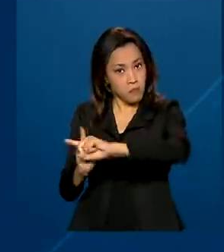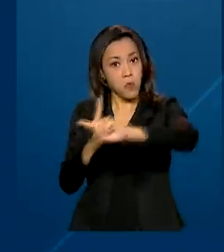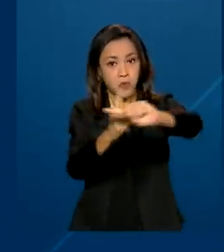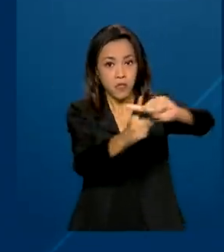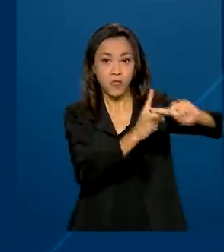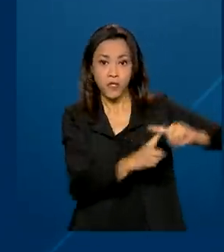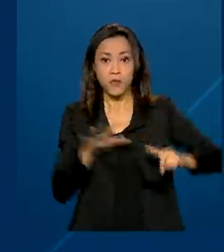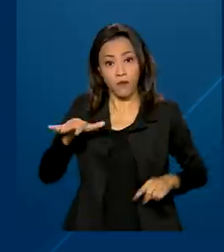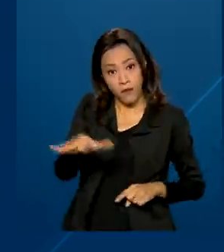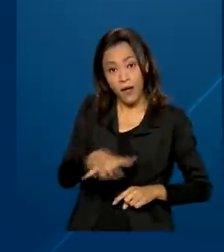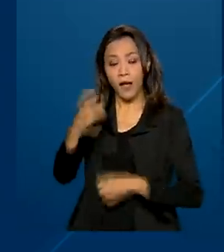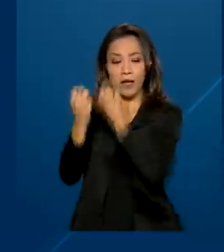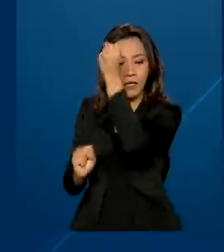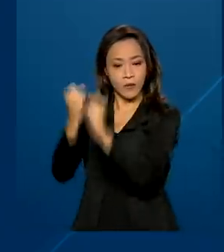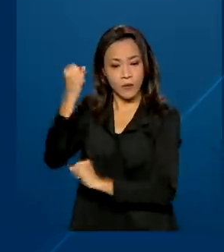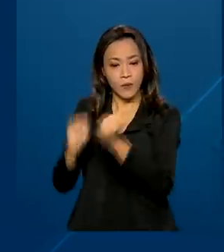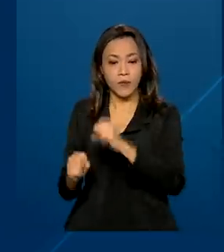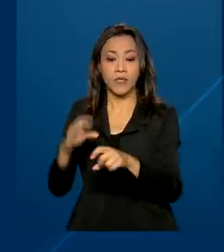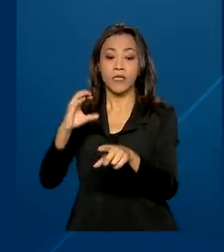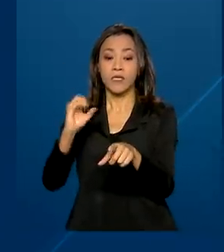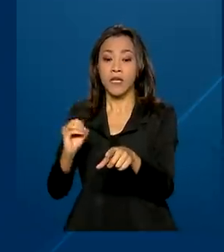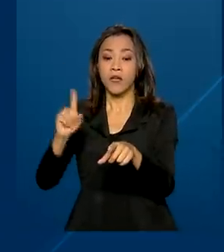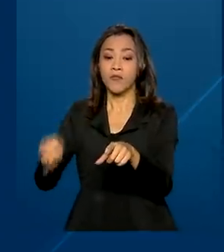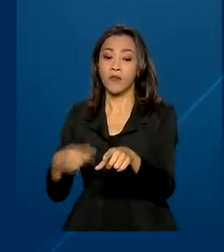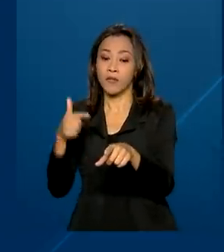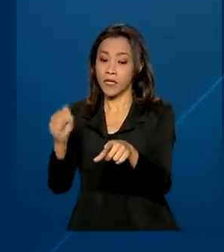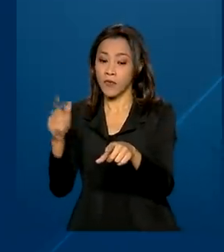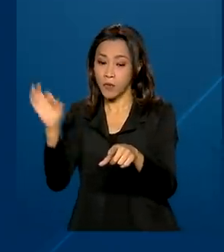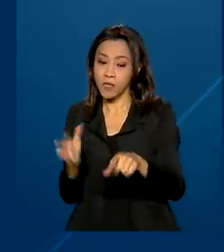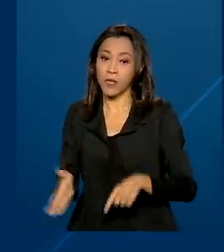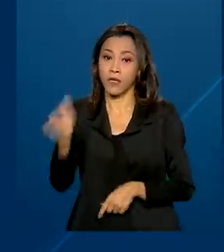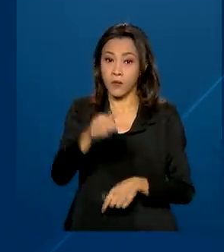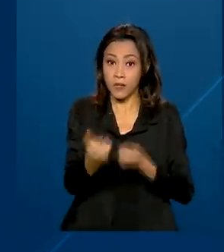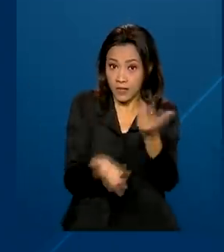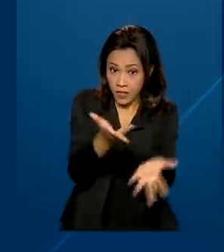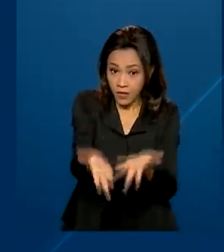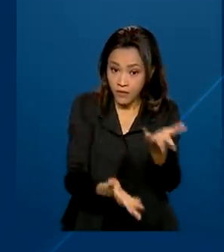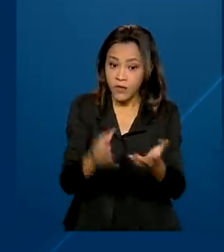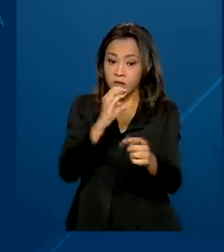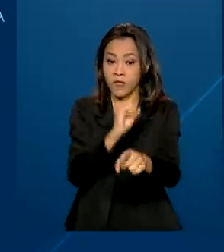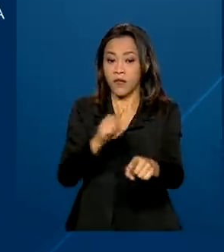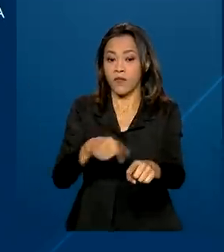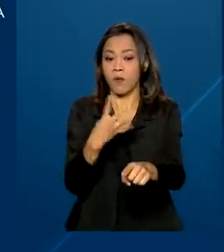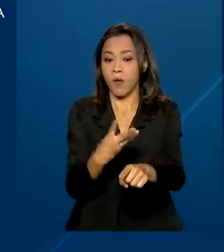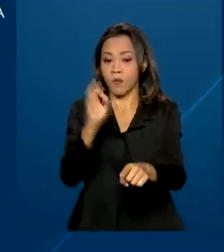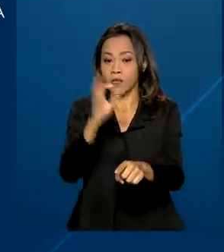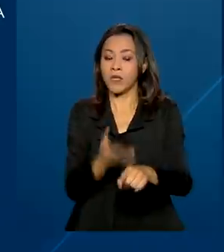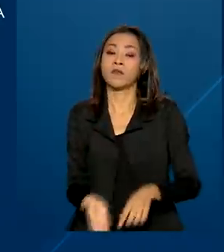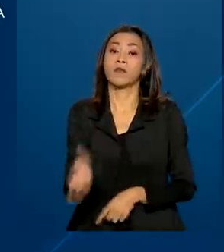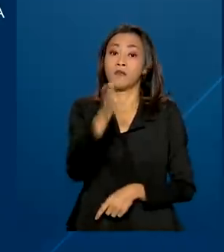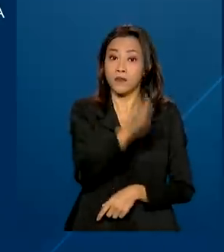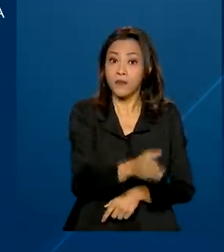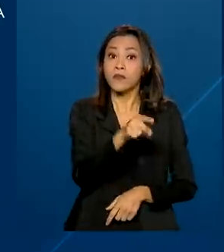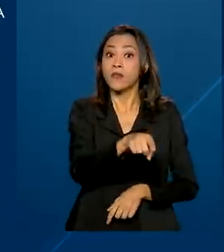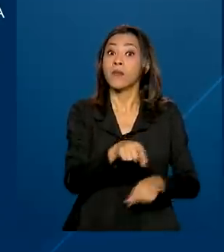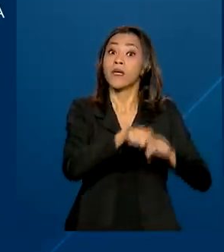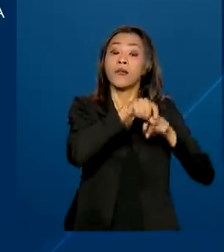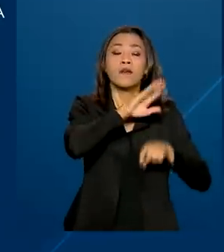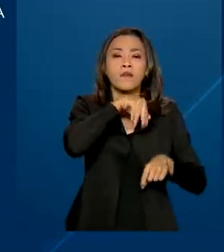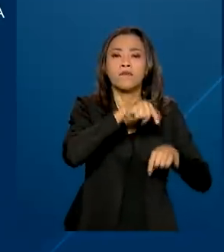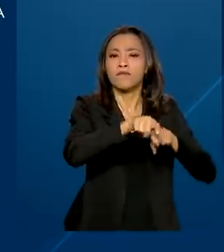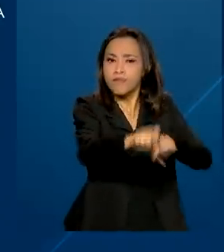indústria subiu 0,7%, os serviços 0,4% e mais uma vez a